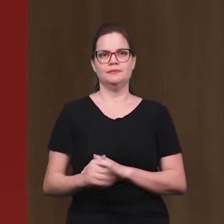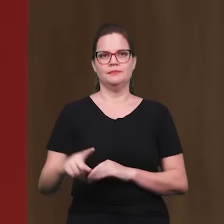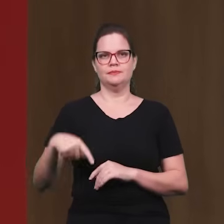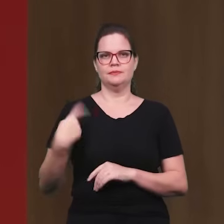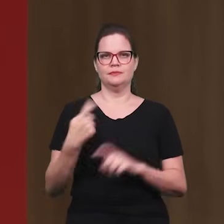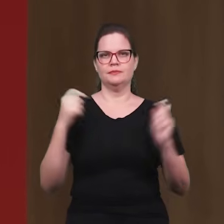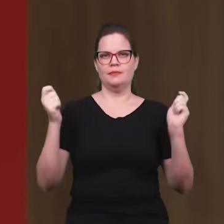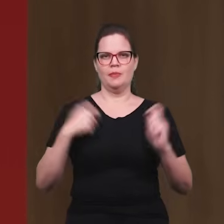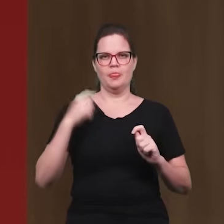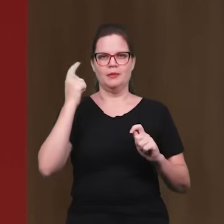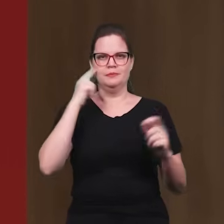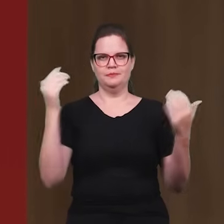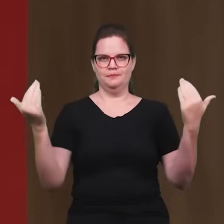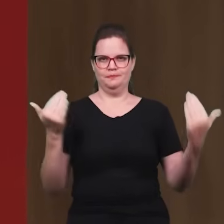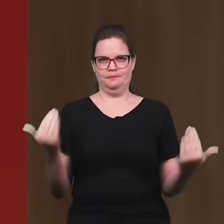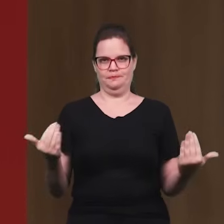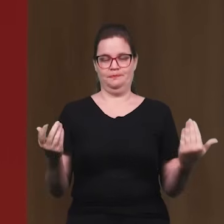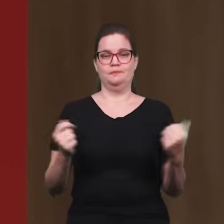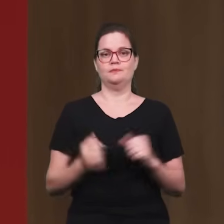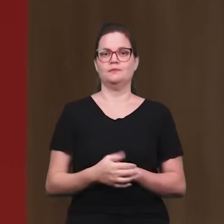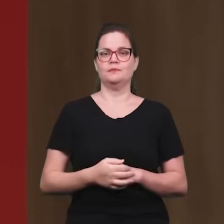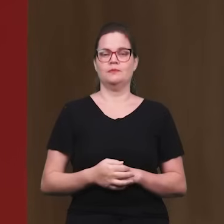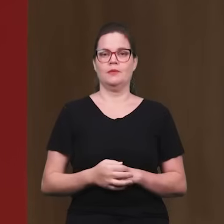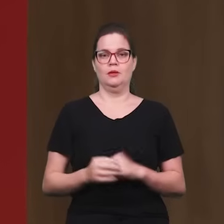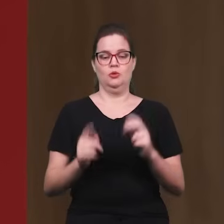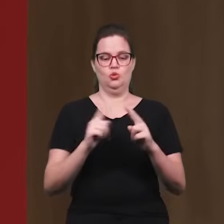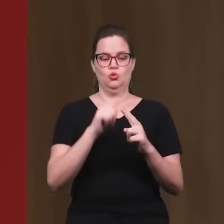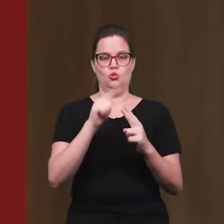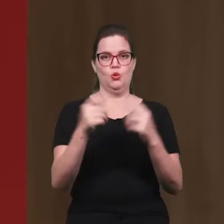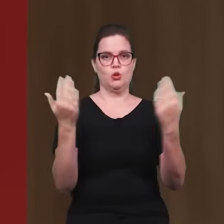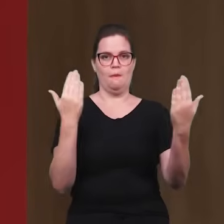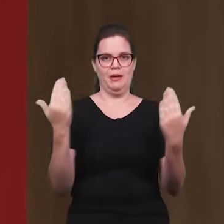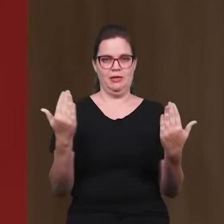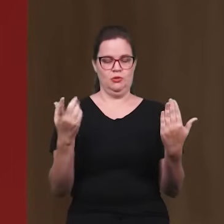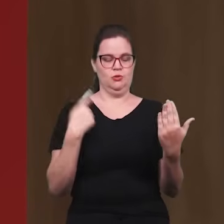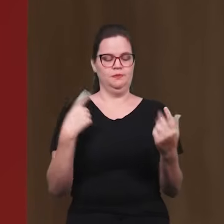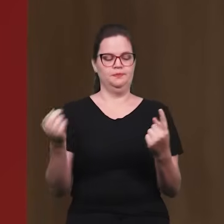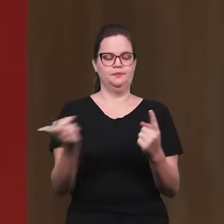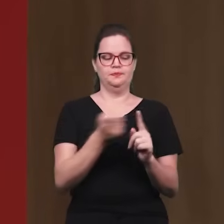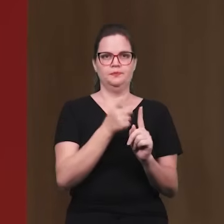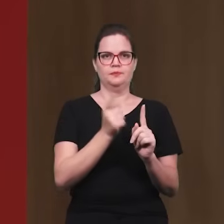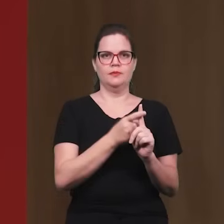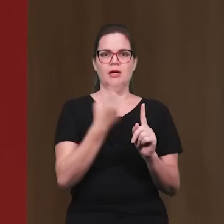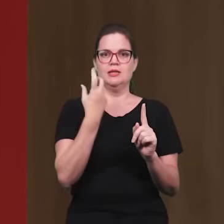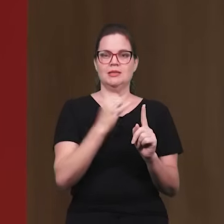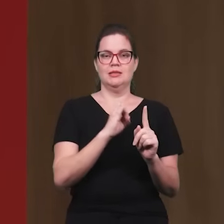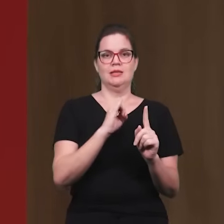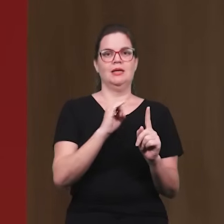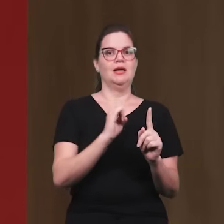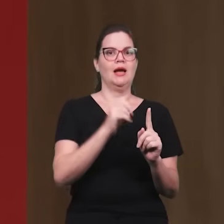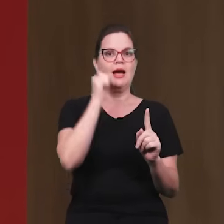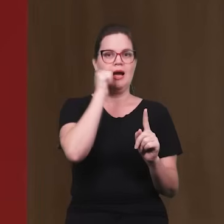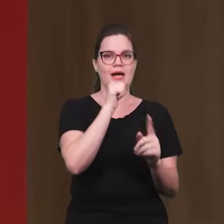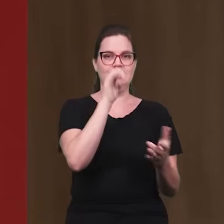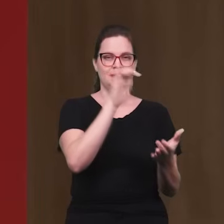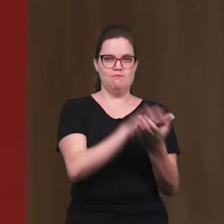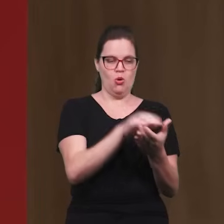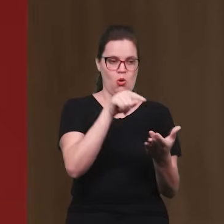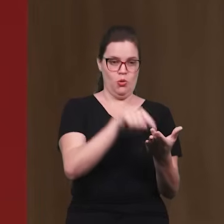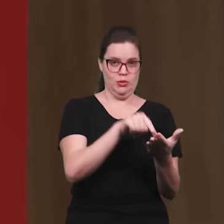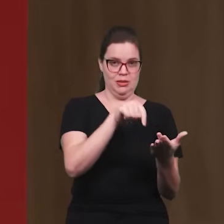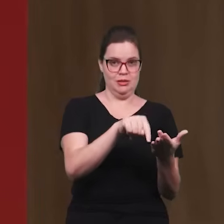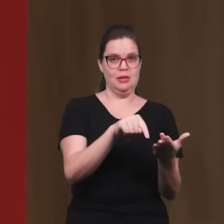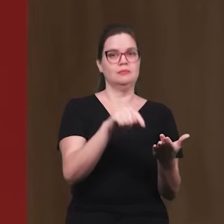gente fazer dois panoramas. O primeiro é que a mulher que tem o coração do seu marido que está